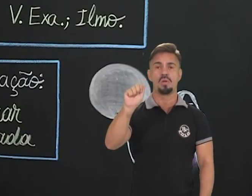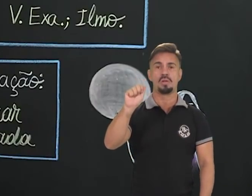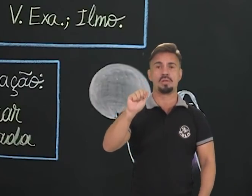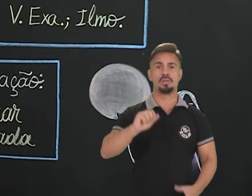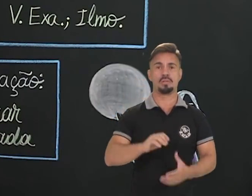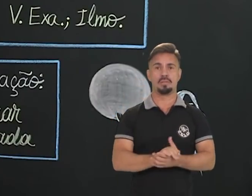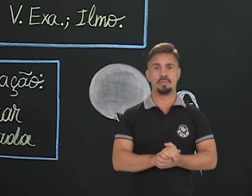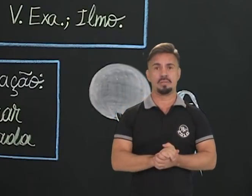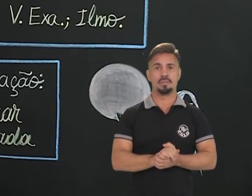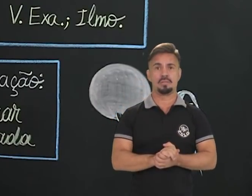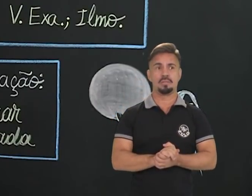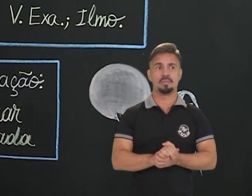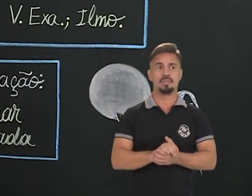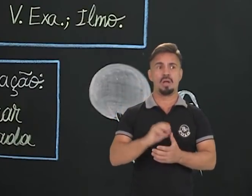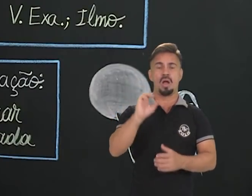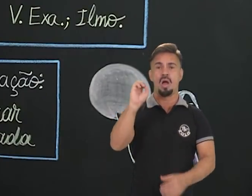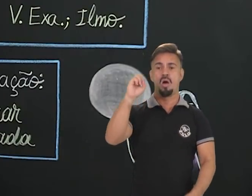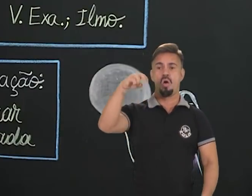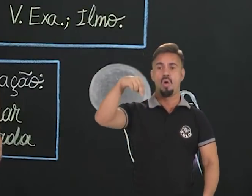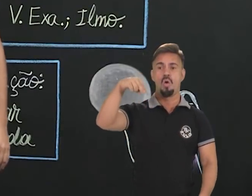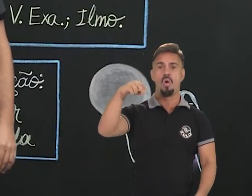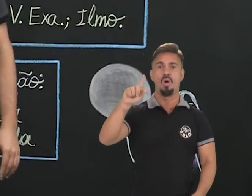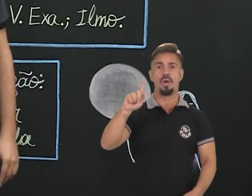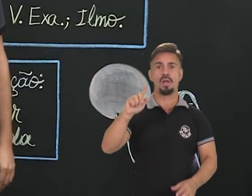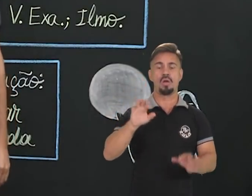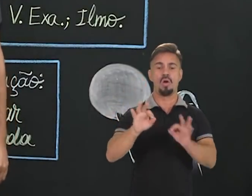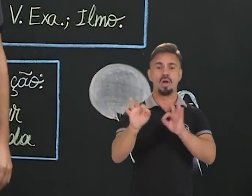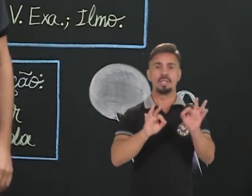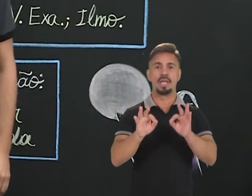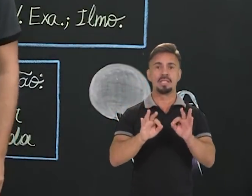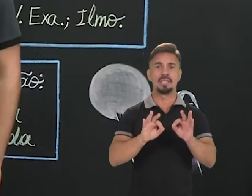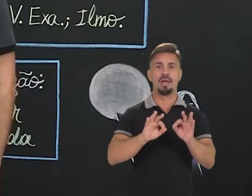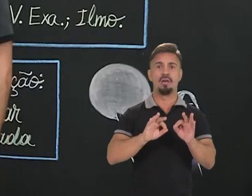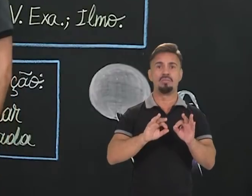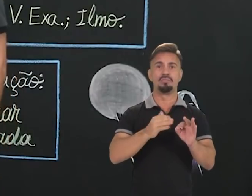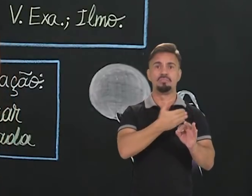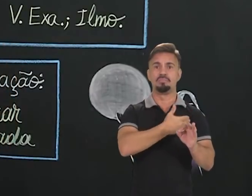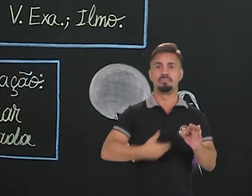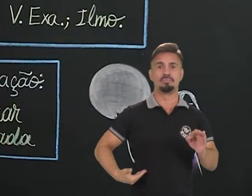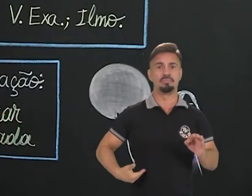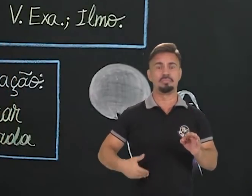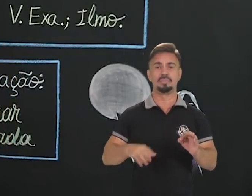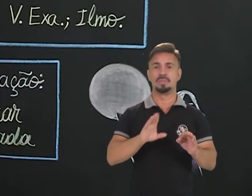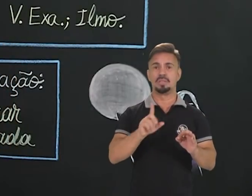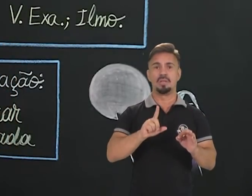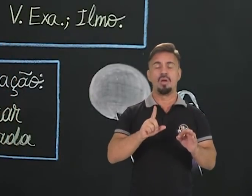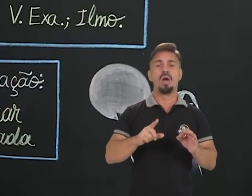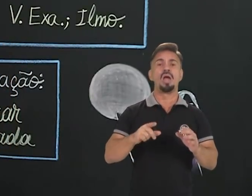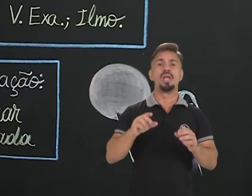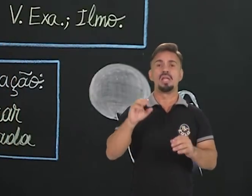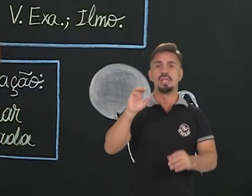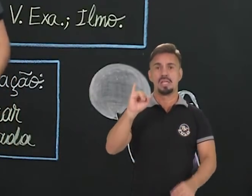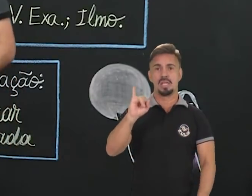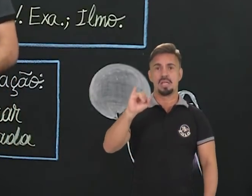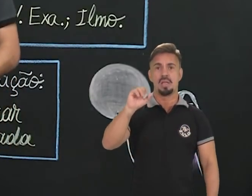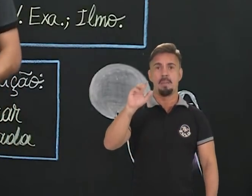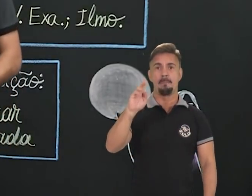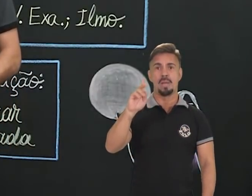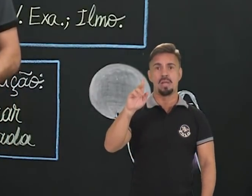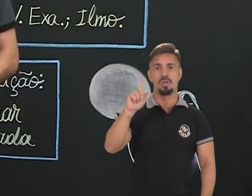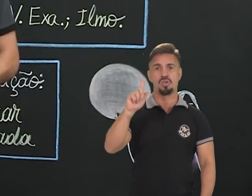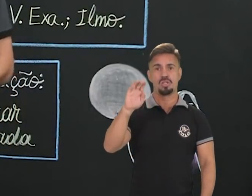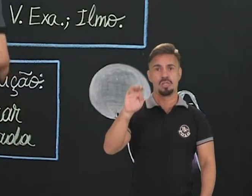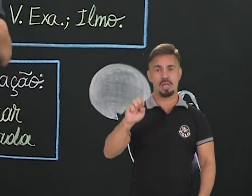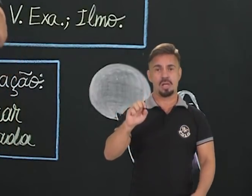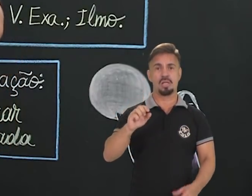cada um desses termos. ONG, Organização Não Governamental. IBGE, Instituto Brasileiro de